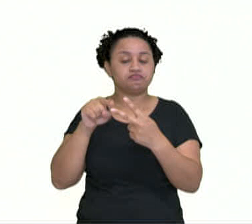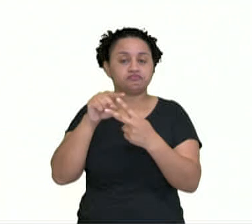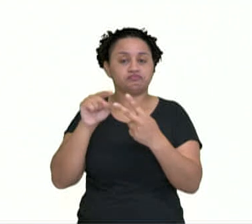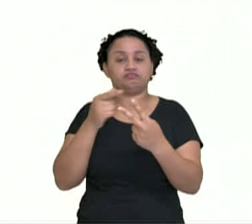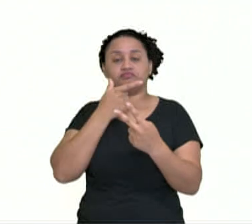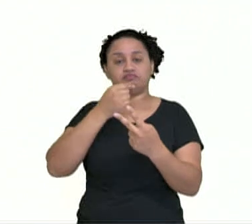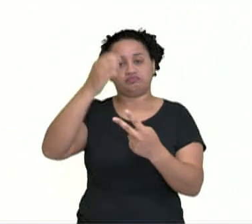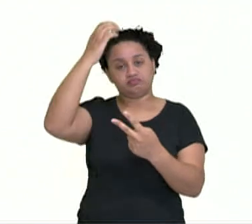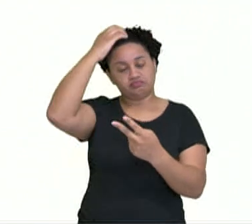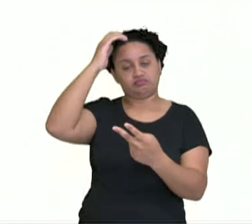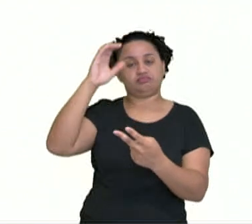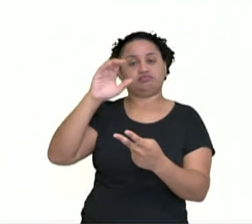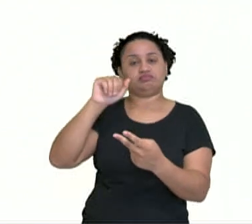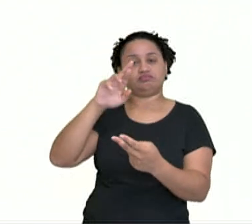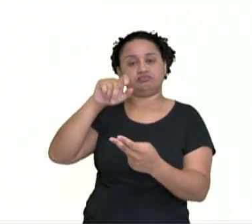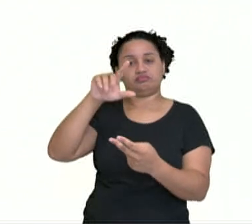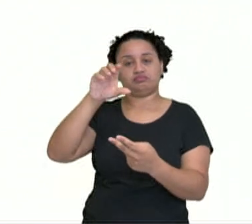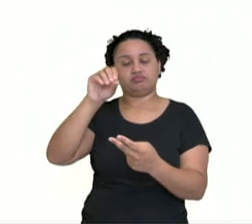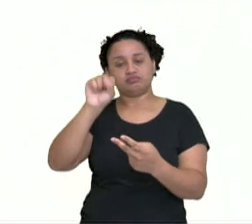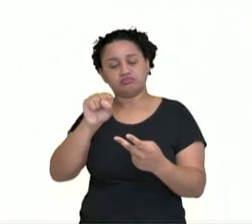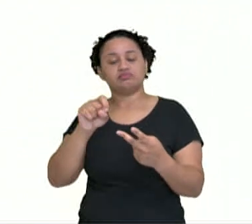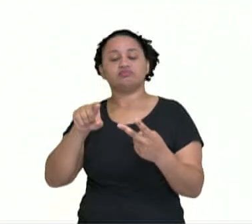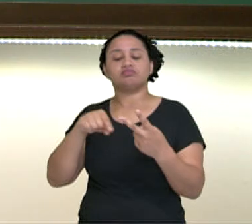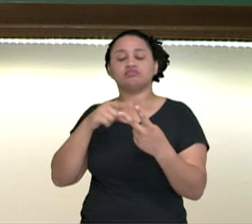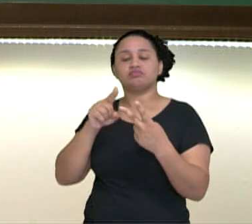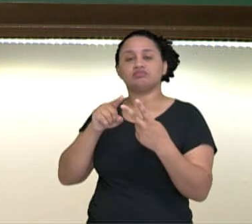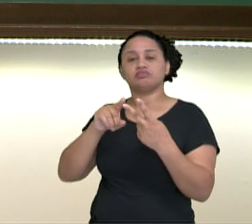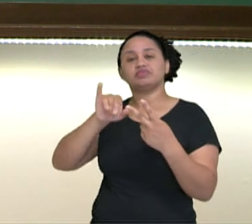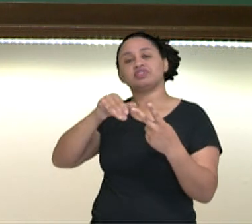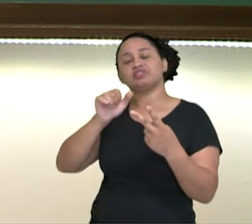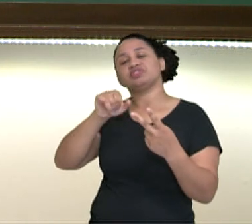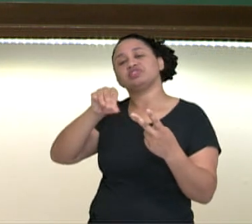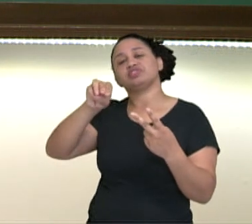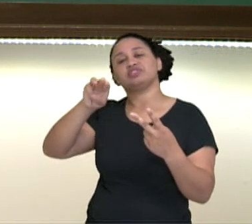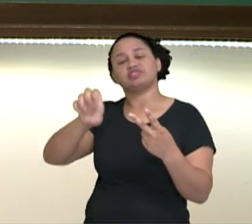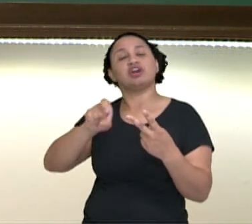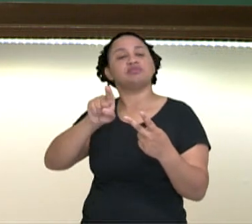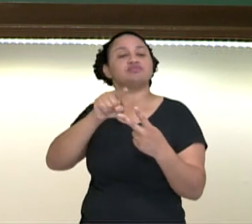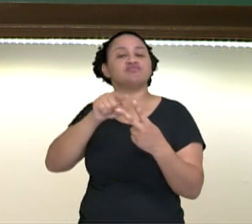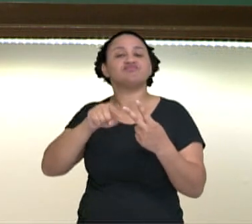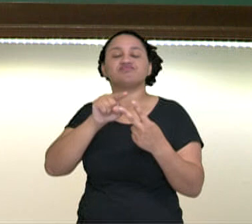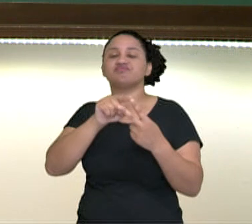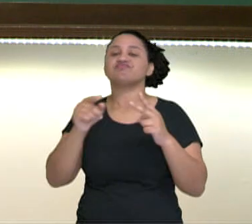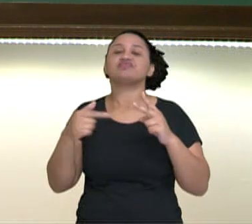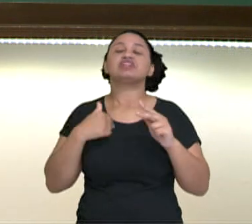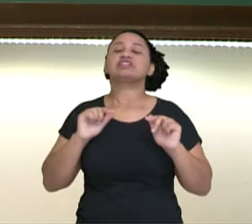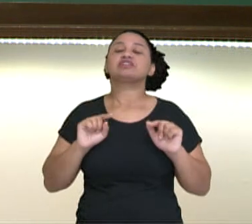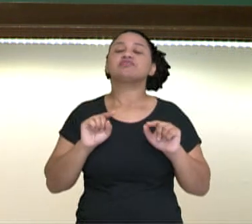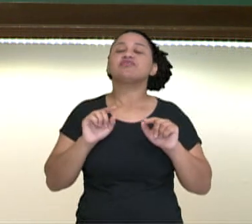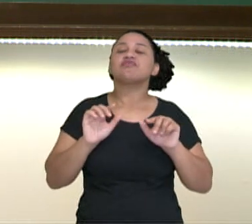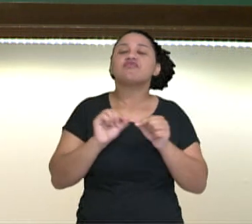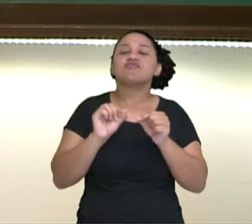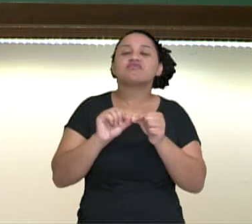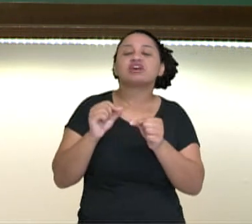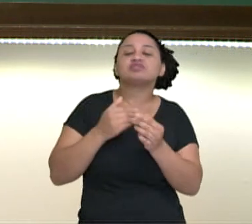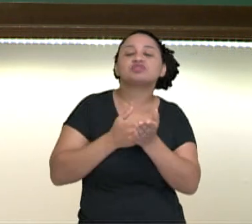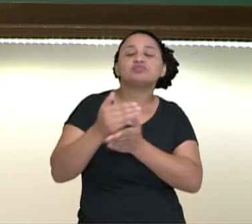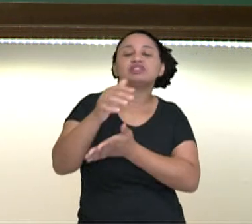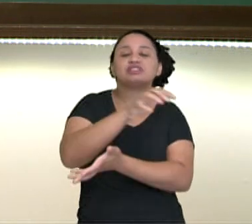e Jaime II vão ser um dos grandes motivos que vão provocar a